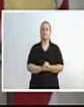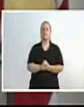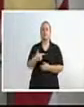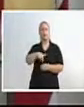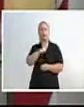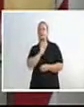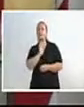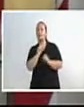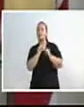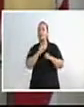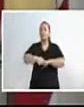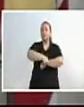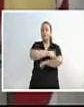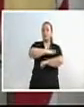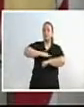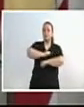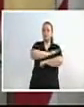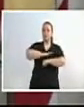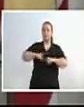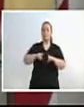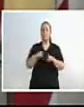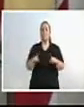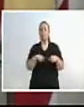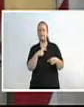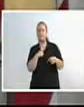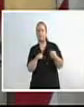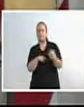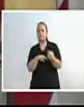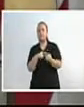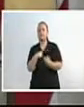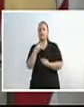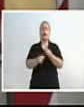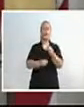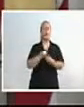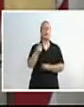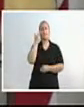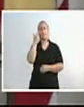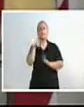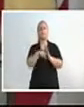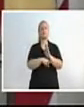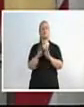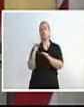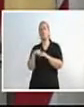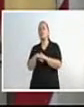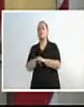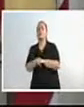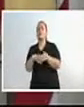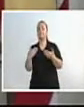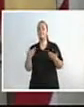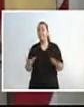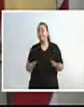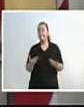pavimentadas, mas os valores destinados foram arrastados provavelmente para baixo de um tapete e que isso não conseguiu